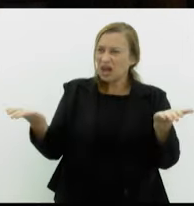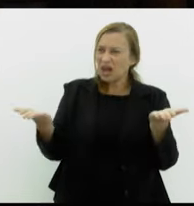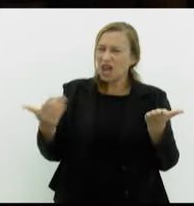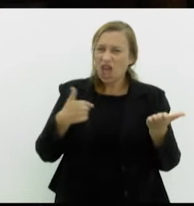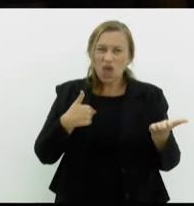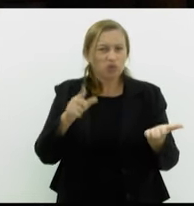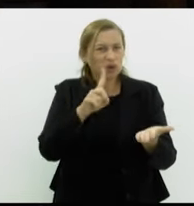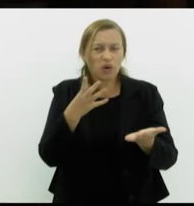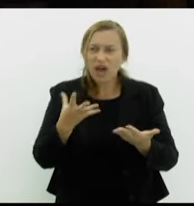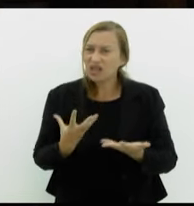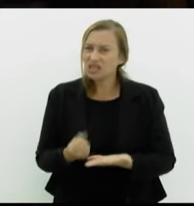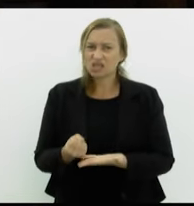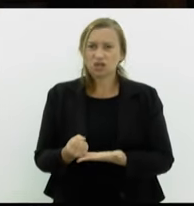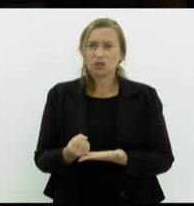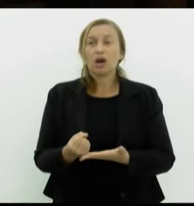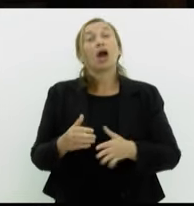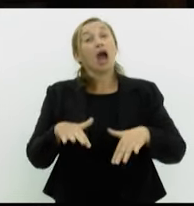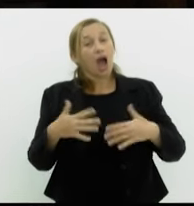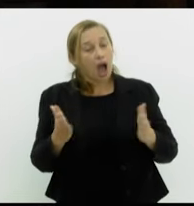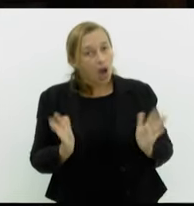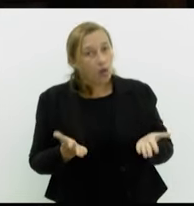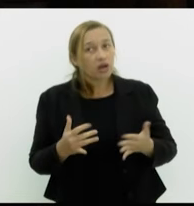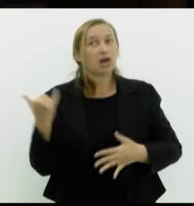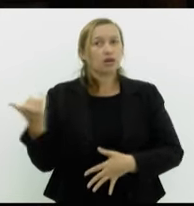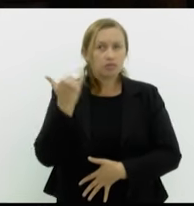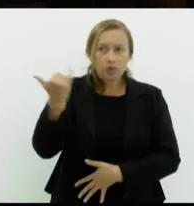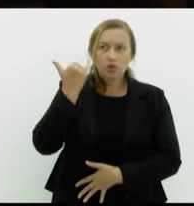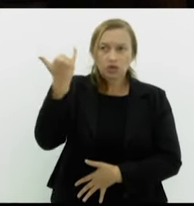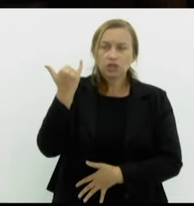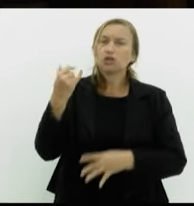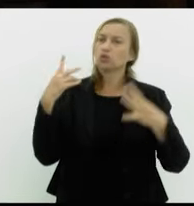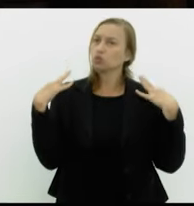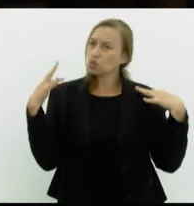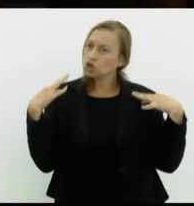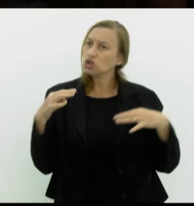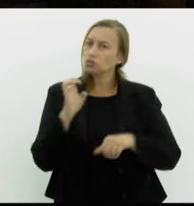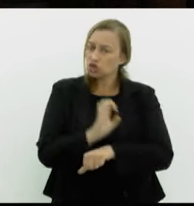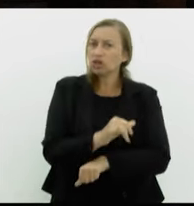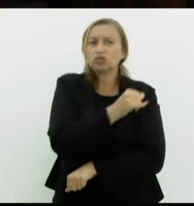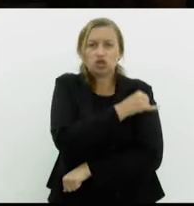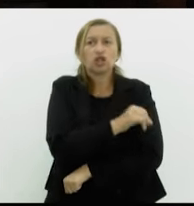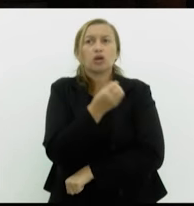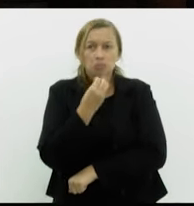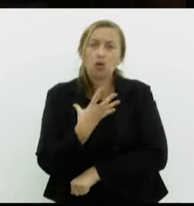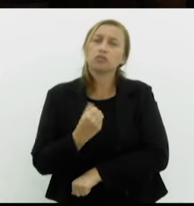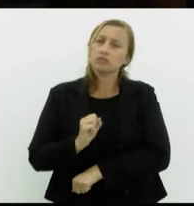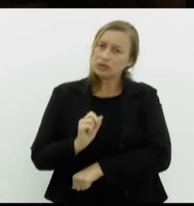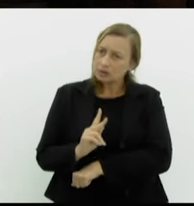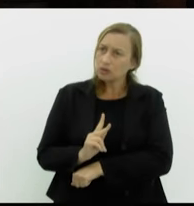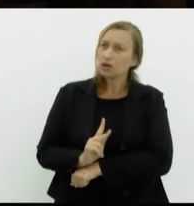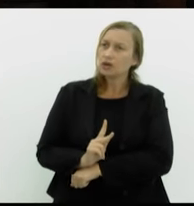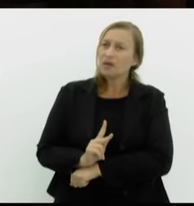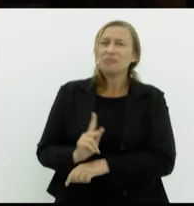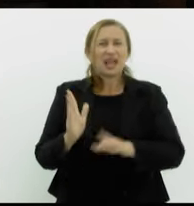favor. Agora, que é importante nós fomentarmos o turismo do Estado, do Rio de Janeiro, é óbvio.